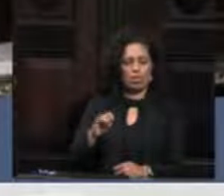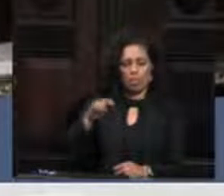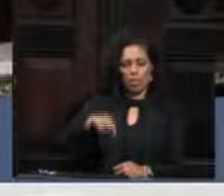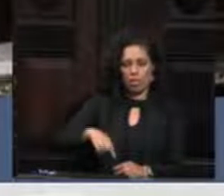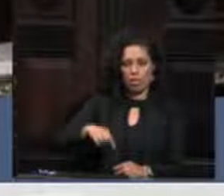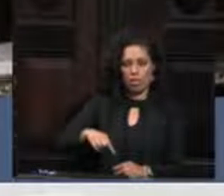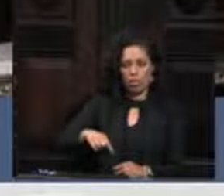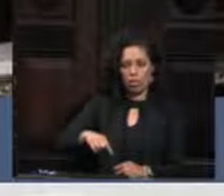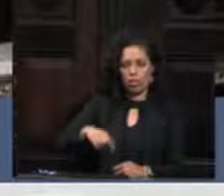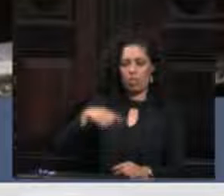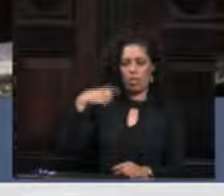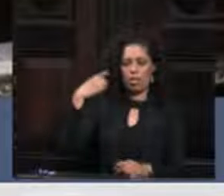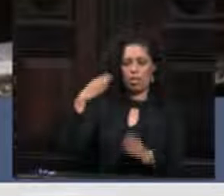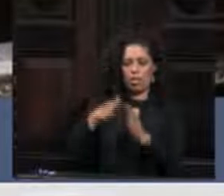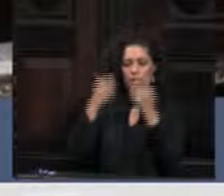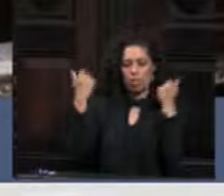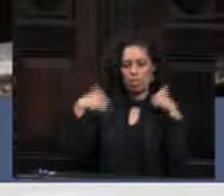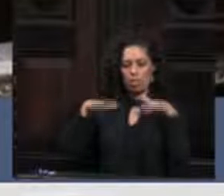casa